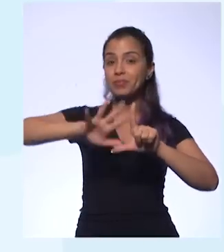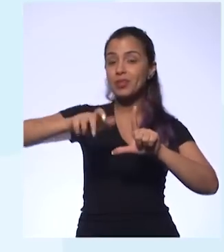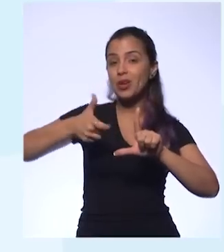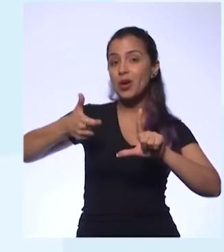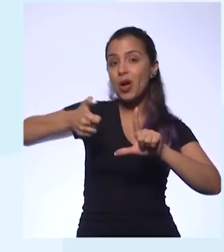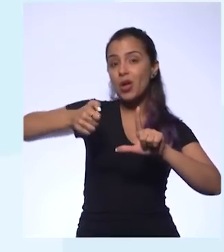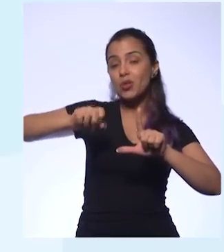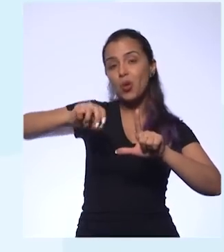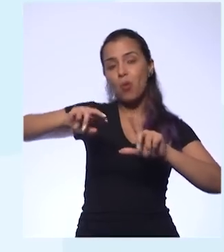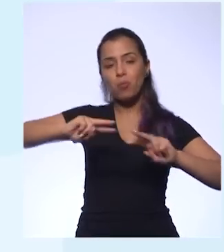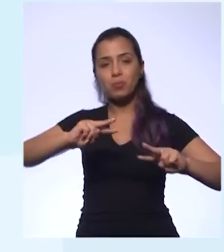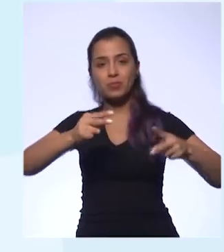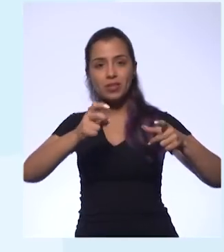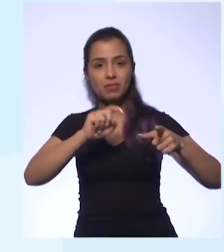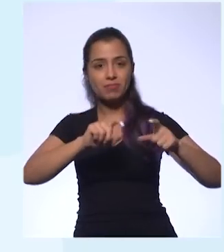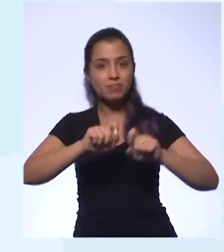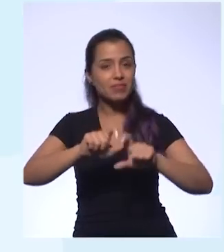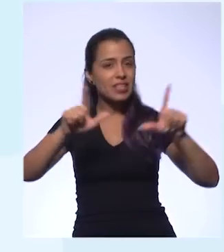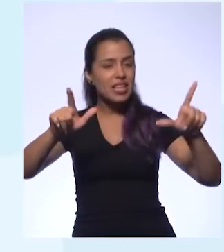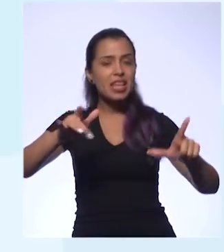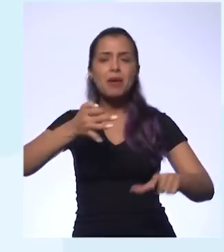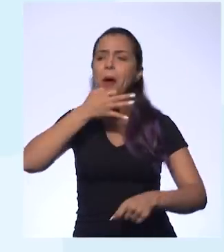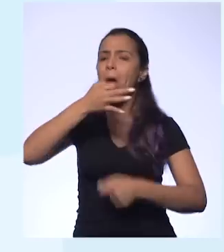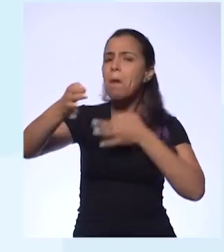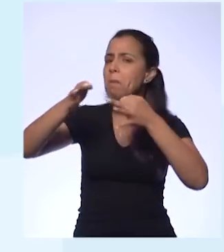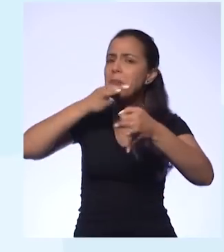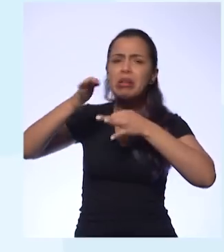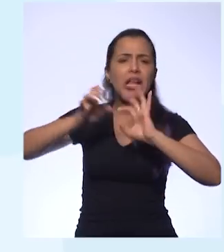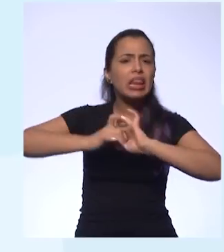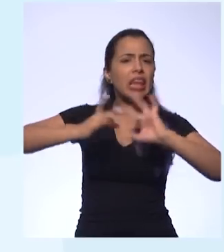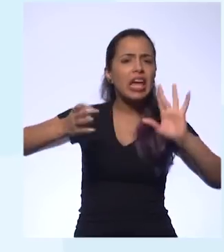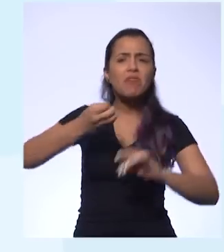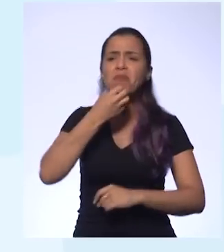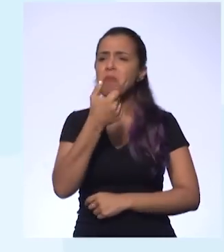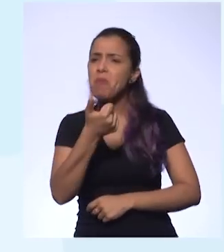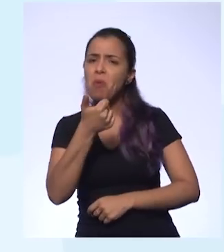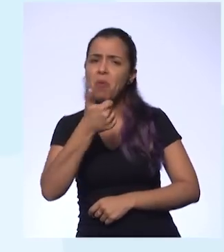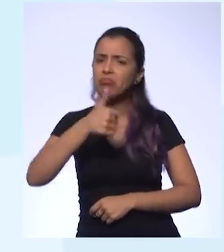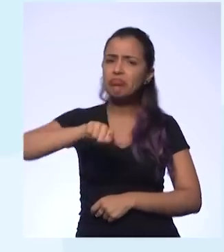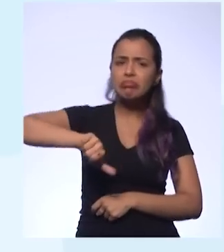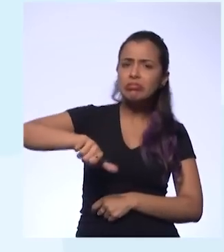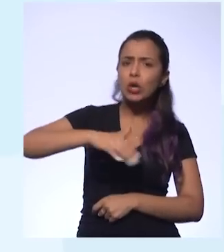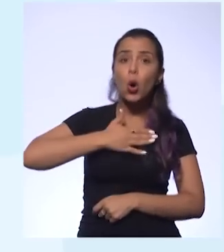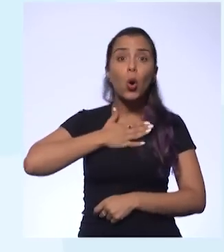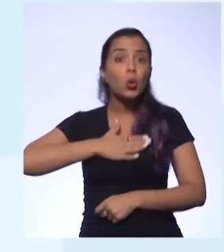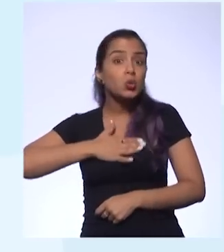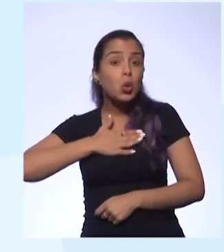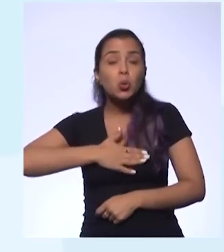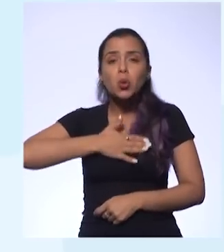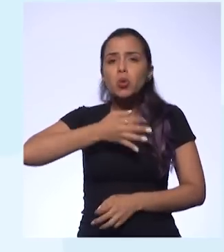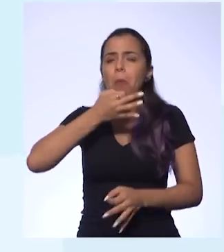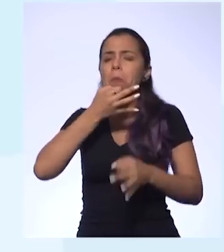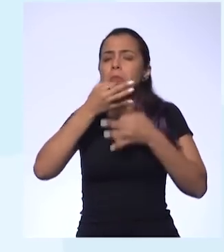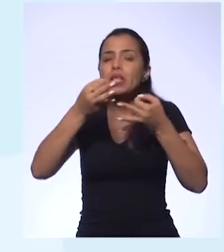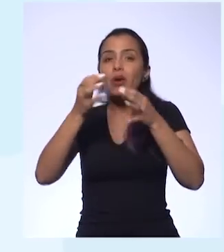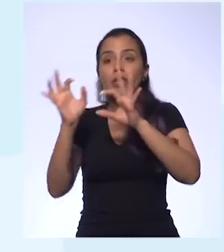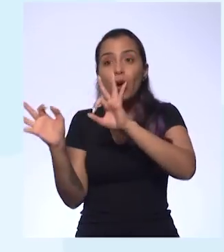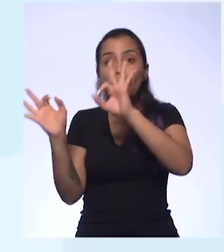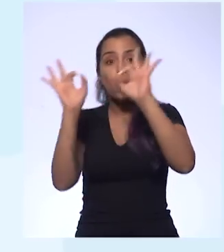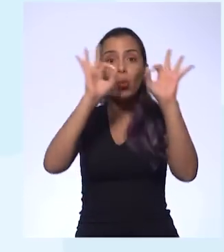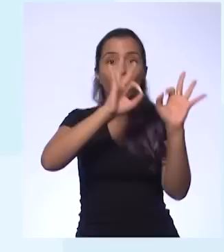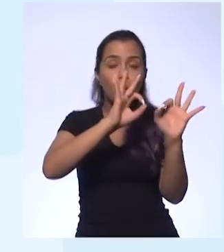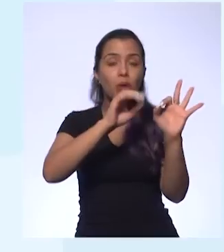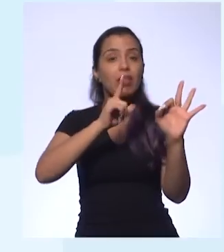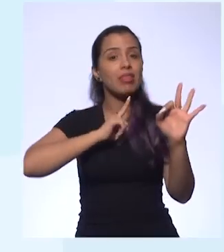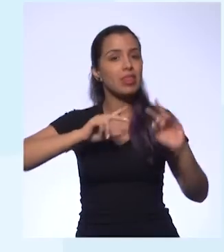Aí pode colocar coisa boa, coisa ruim. Aí aquela. Conta pra gente o que vocês acharam aí da aula, que acabaram de assistir.